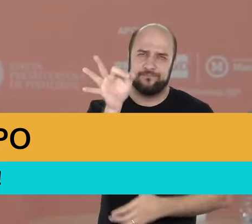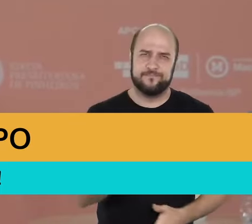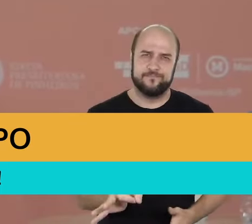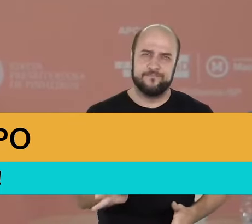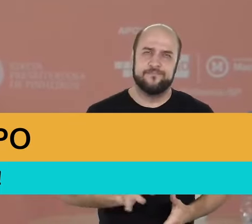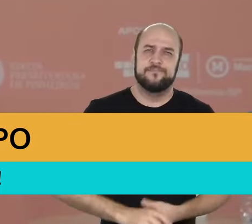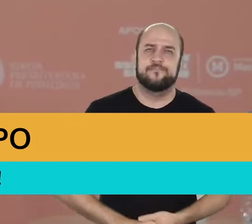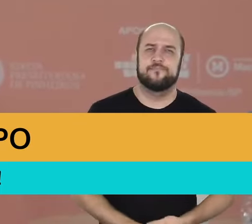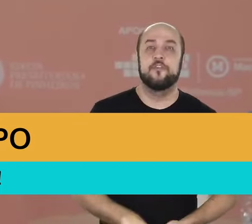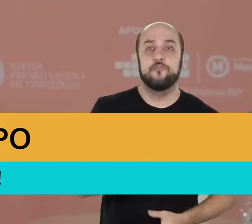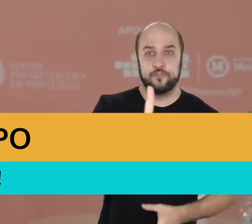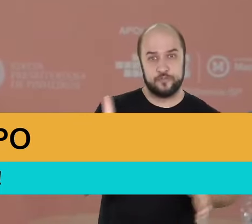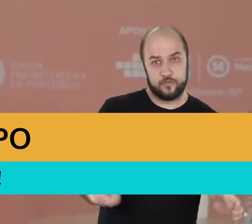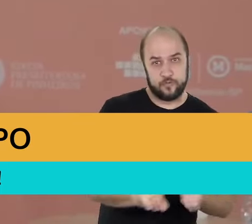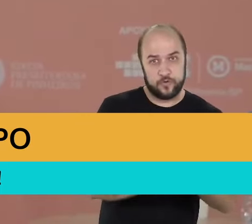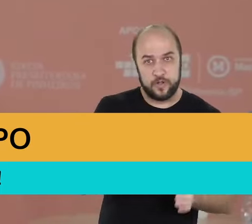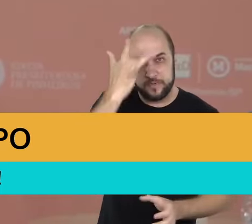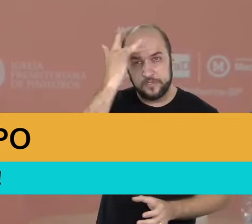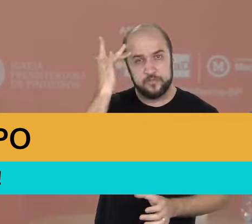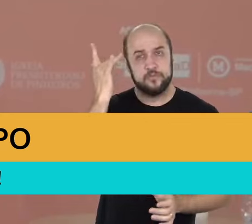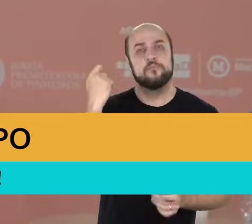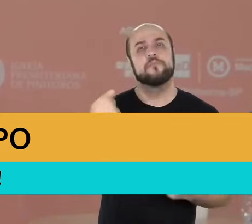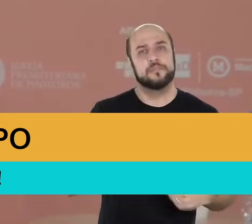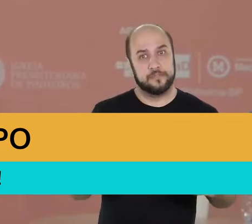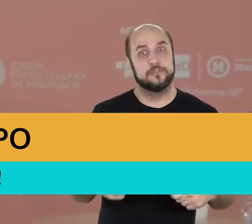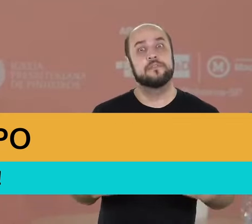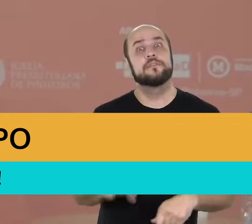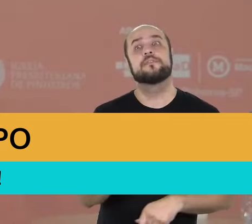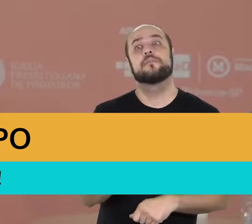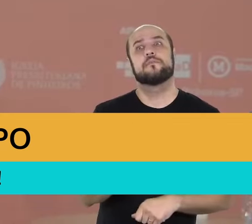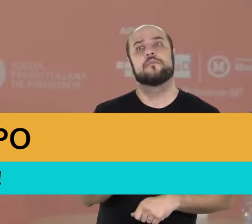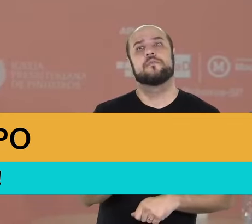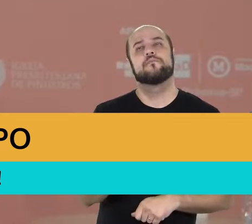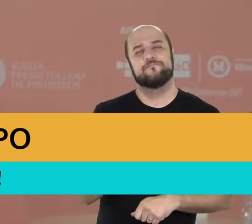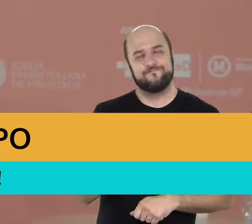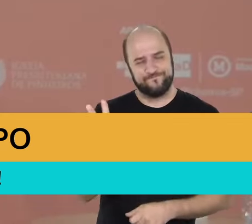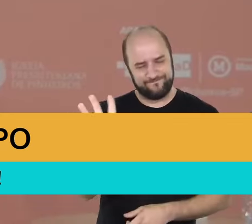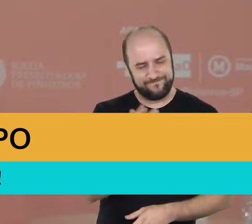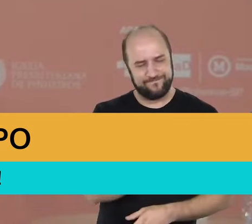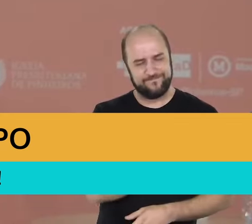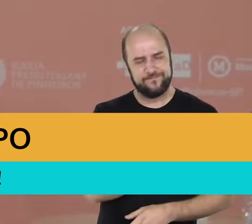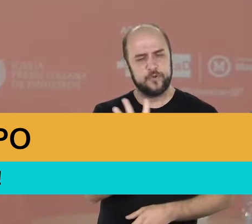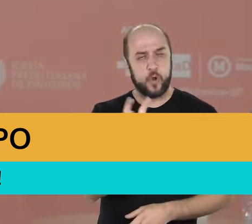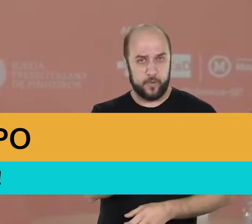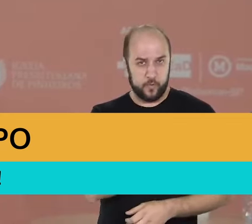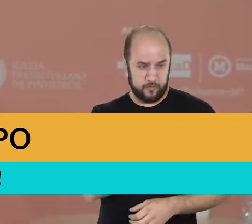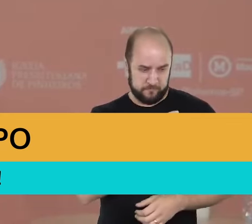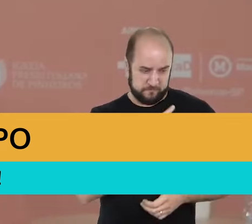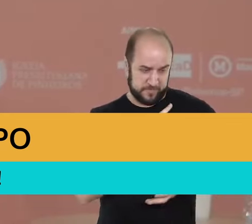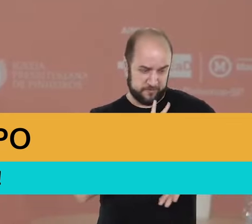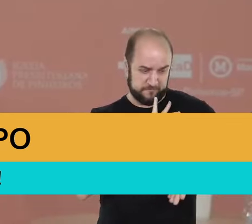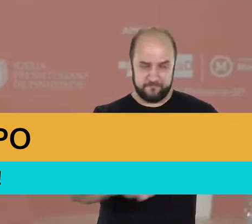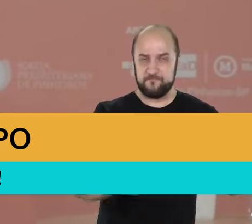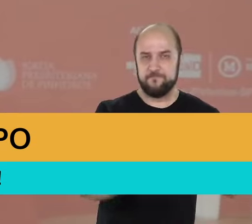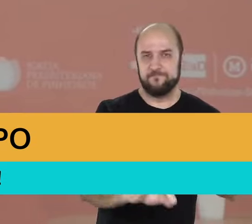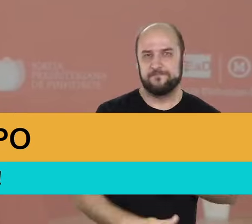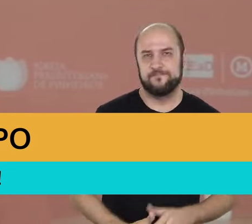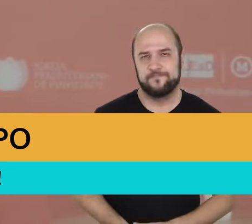para você incluir uma pessoa, você não precisa saber muito. Você só precisa ter amor, porque o amor lança fora todo e qualquer